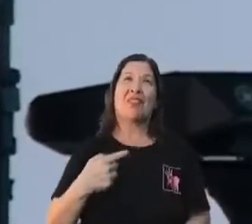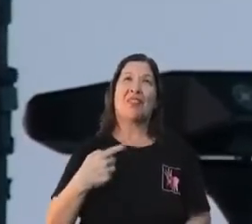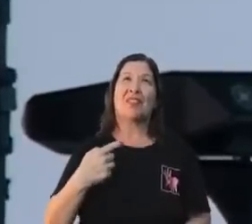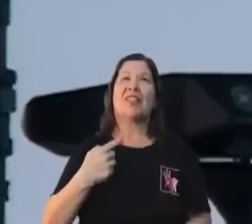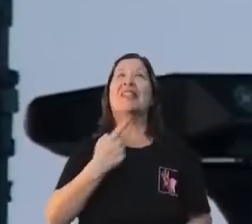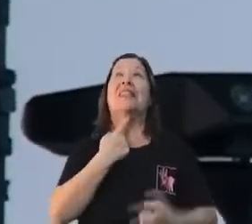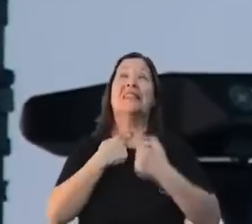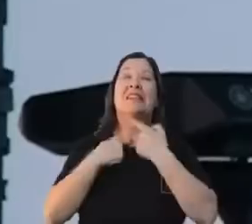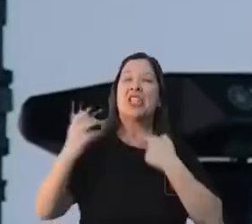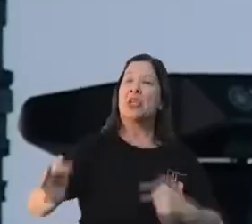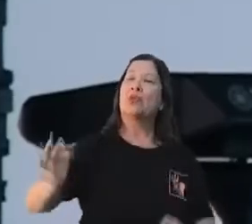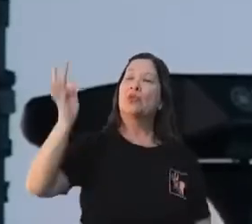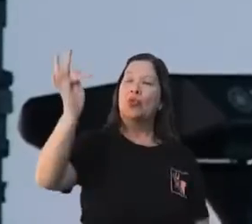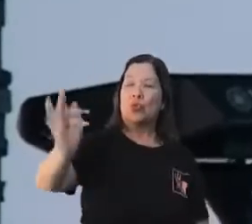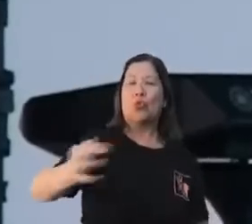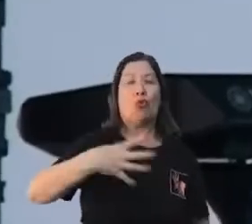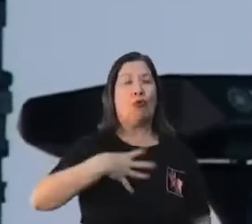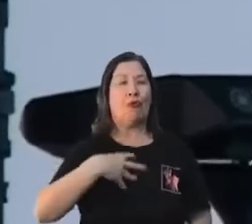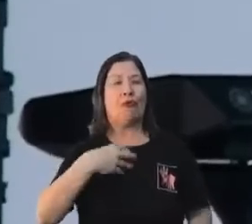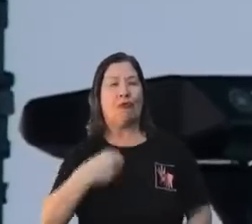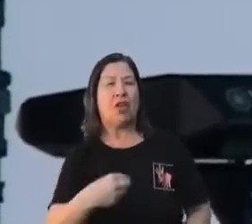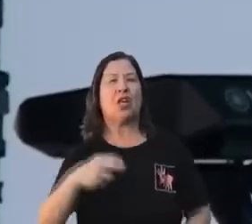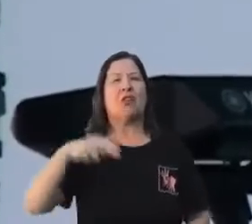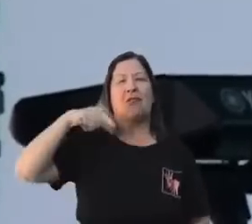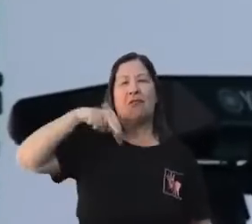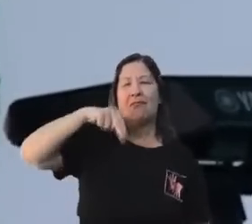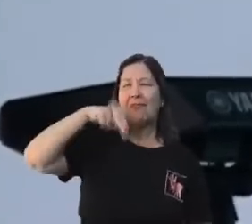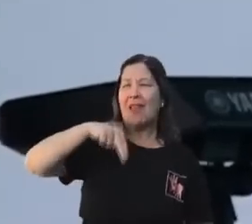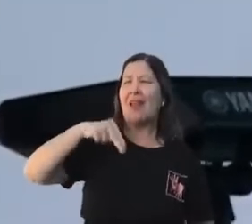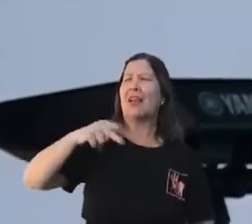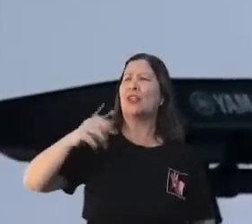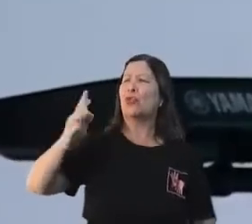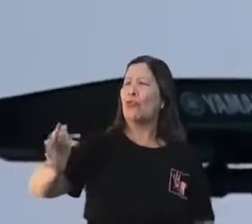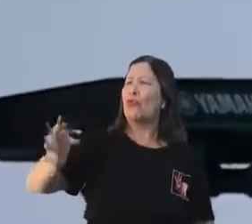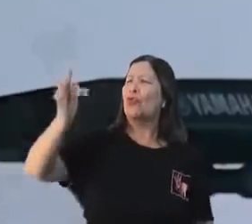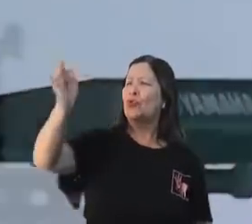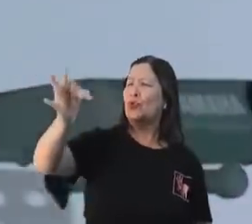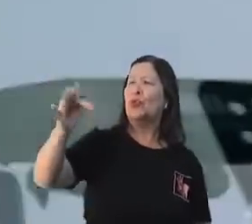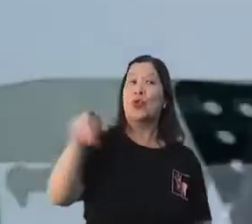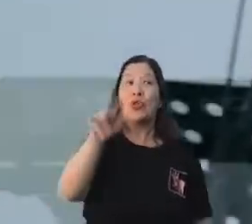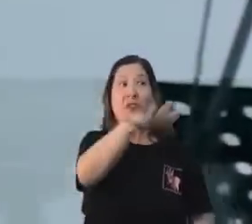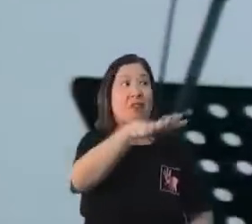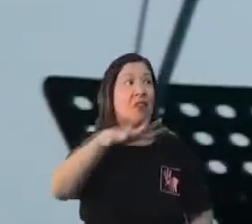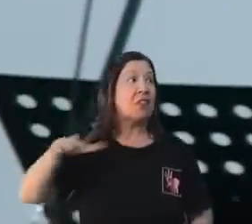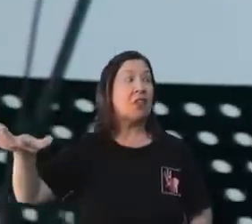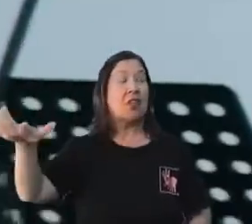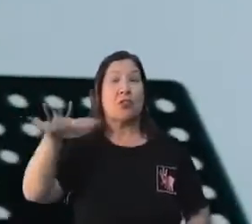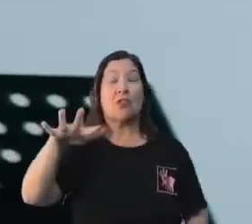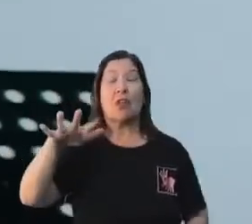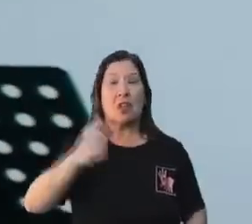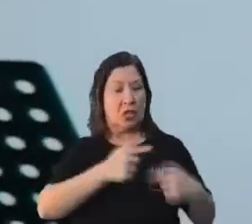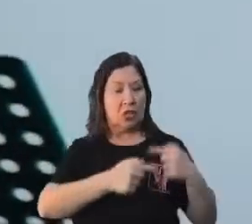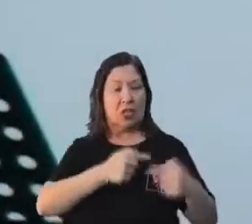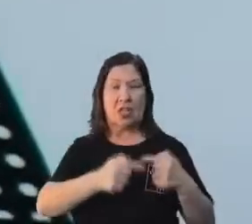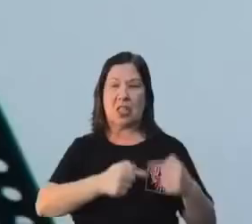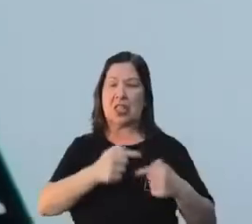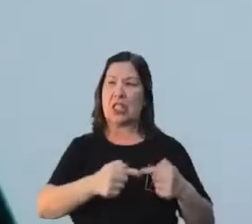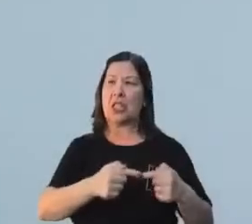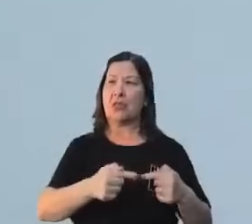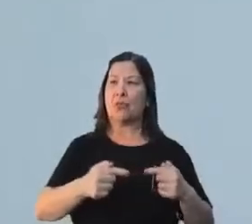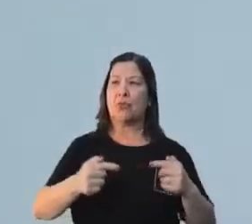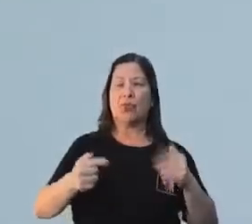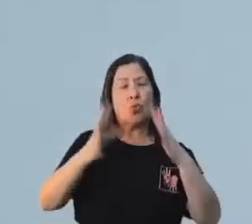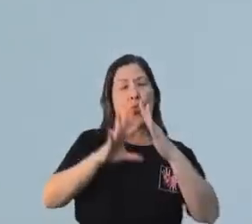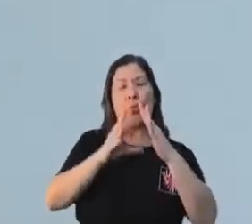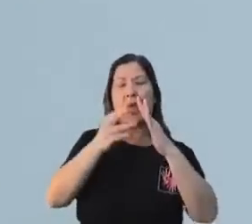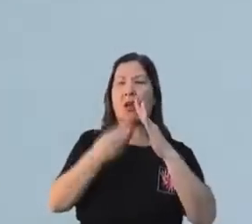que as futuras gerações sejam mais crentes do que a geração de hoje, e que vocês leguem para as futuras gerações uma igreja forte, cheia do